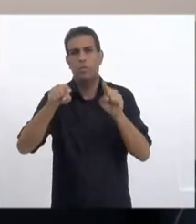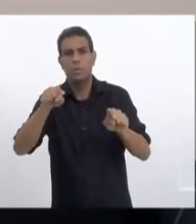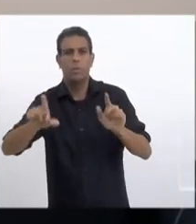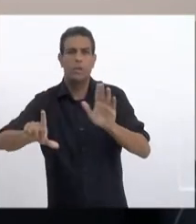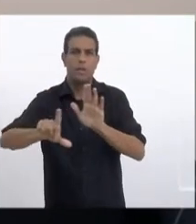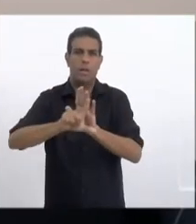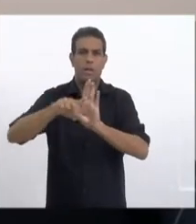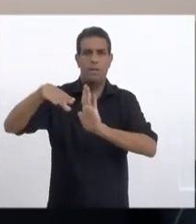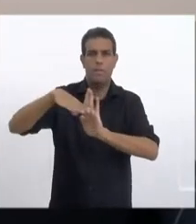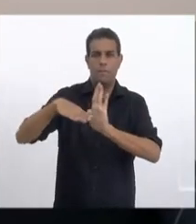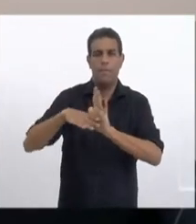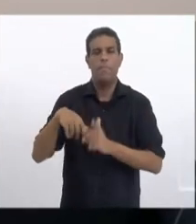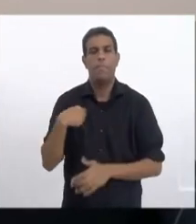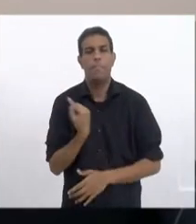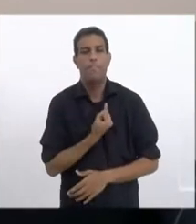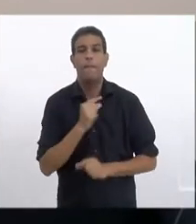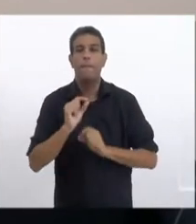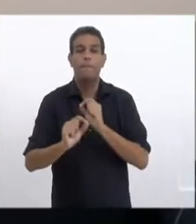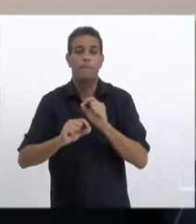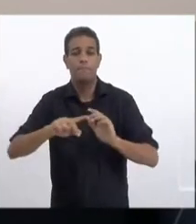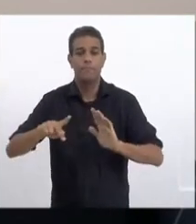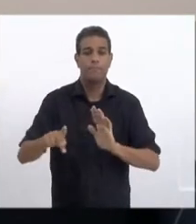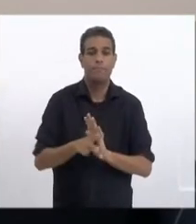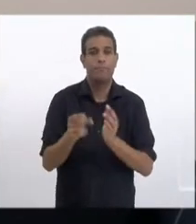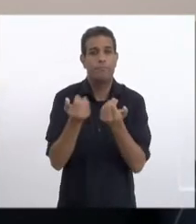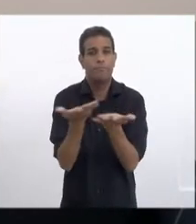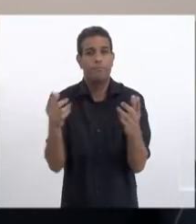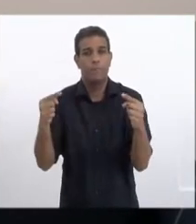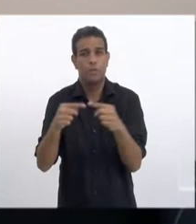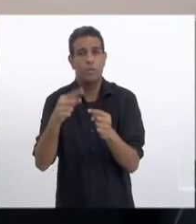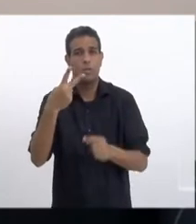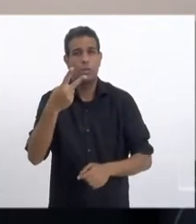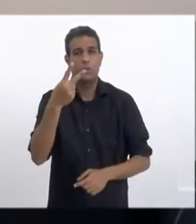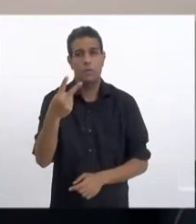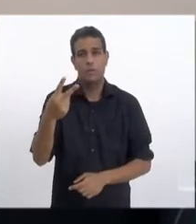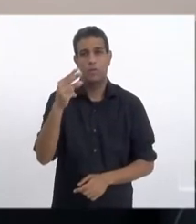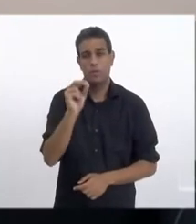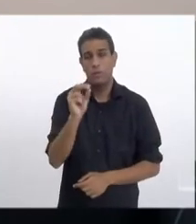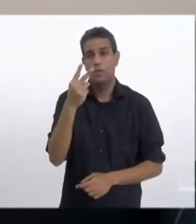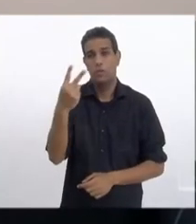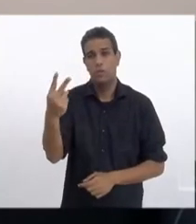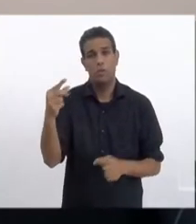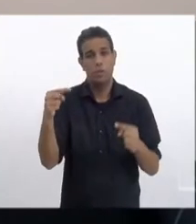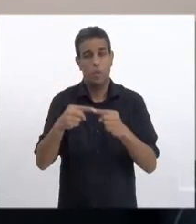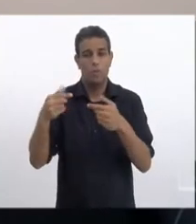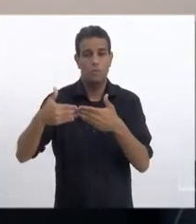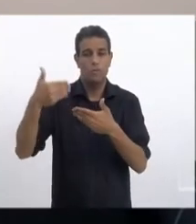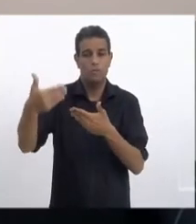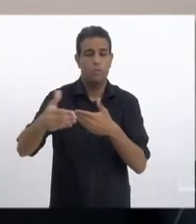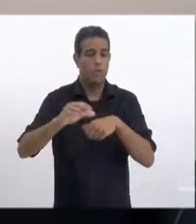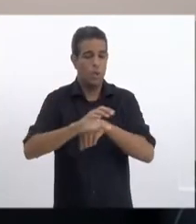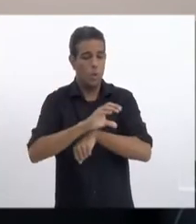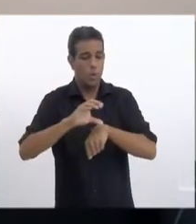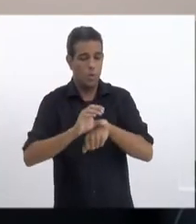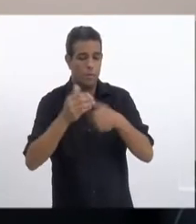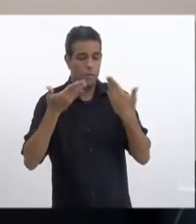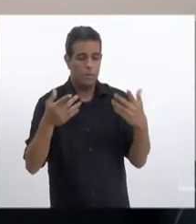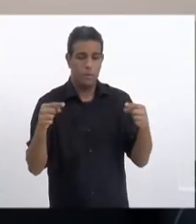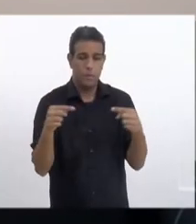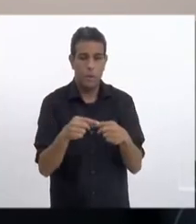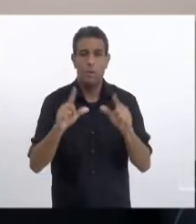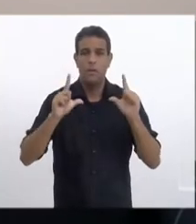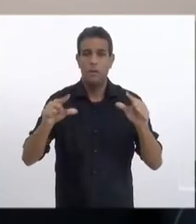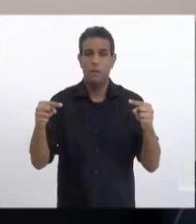não foi diferente. Para que possamos trazer esse ano de 2022 a nossa comissão como uma